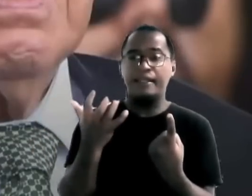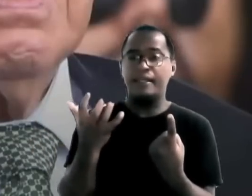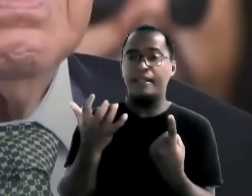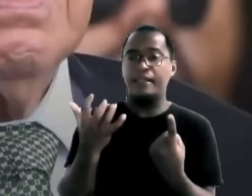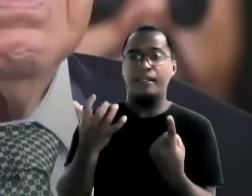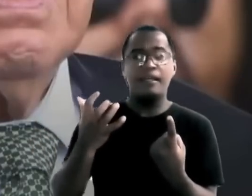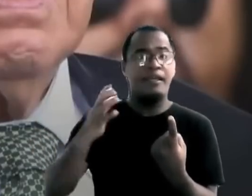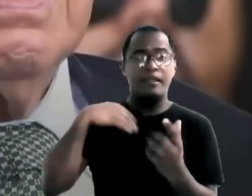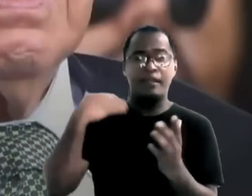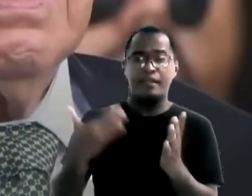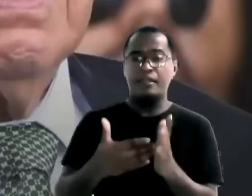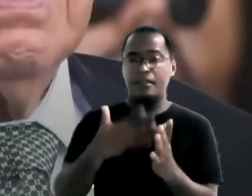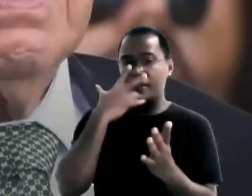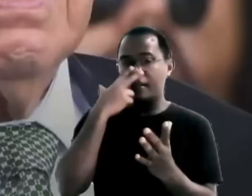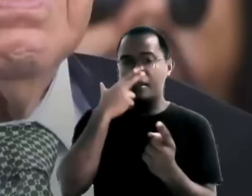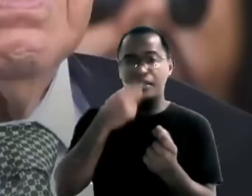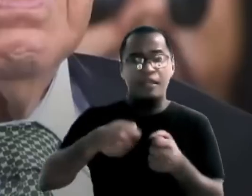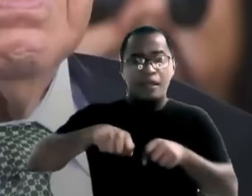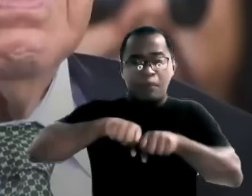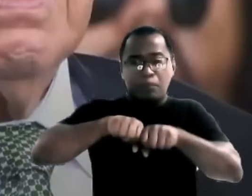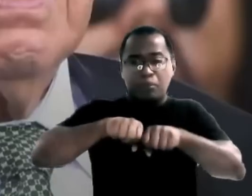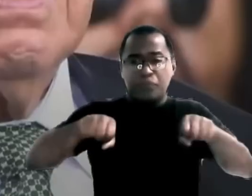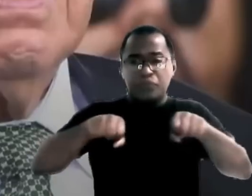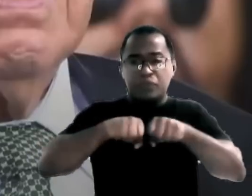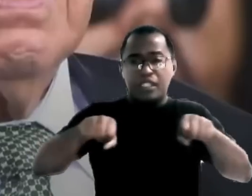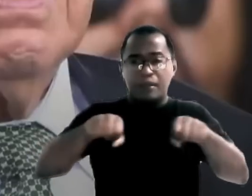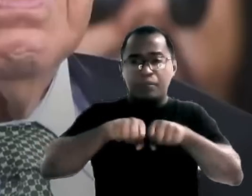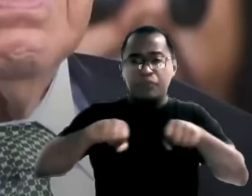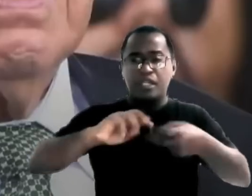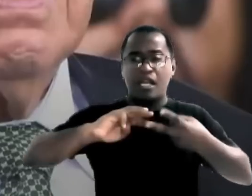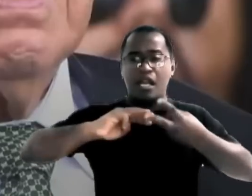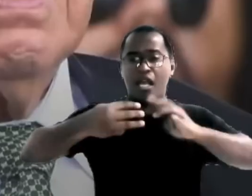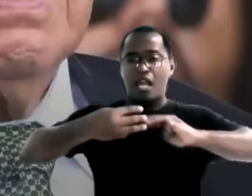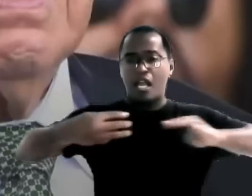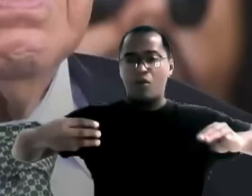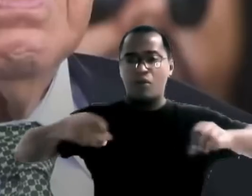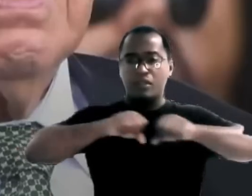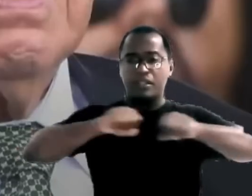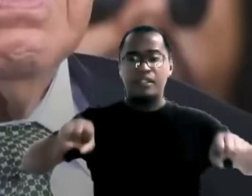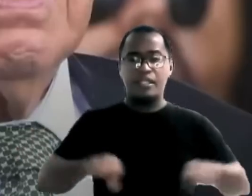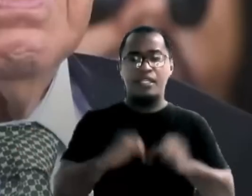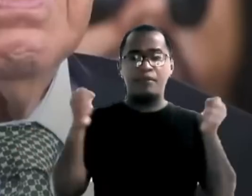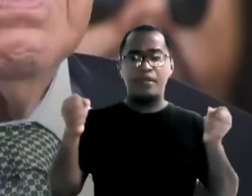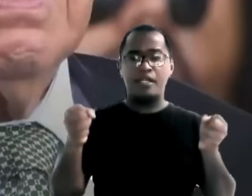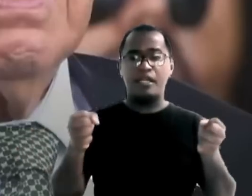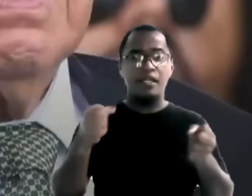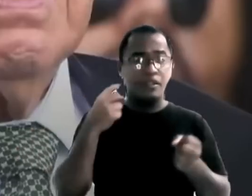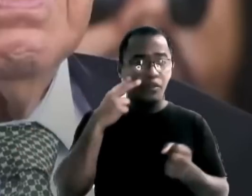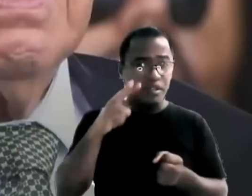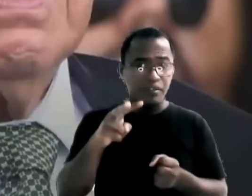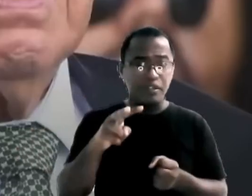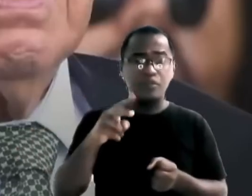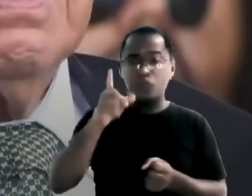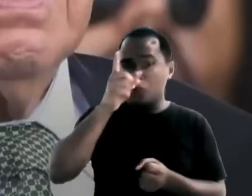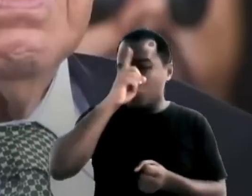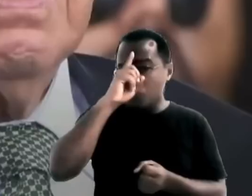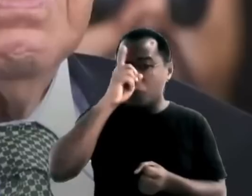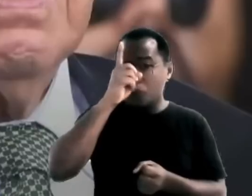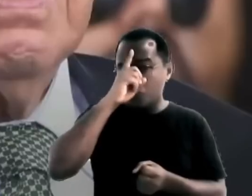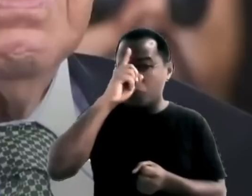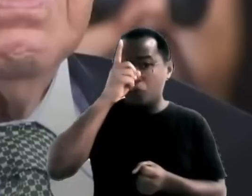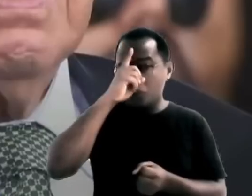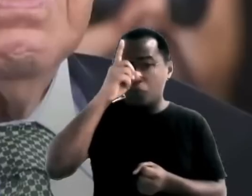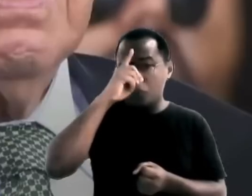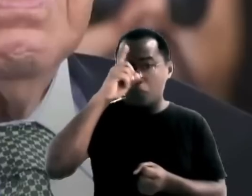corda até ela arrebentar. Nós estamos assistindo isso diariamente, principalmente da parte